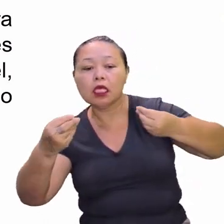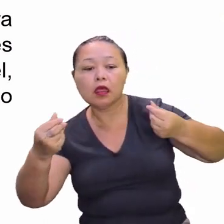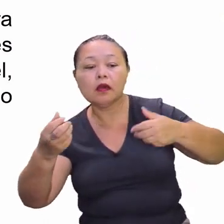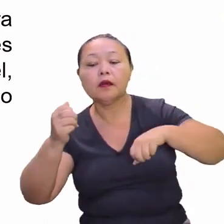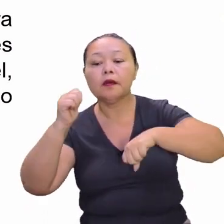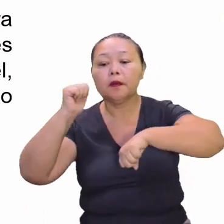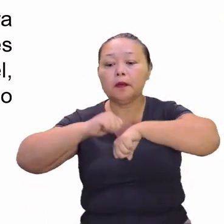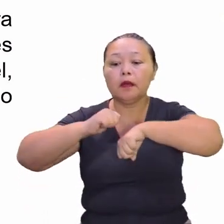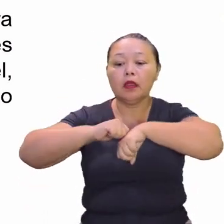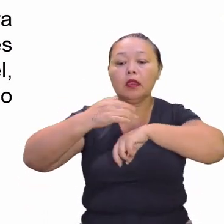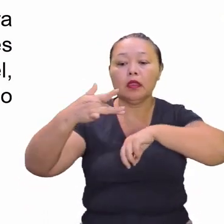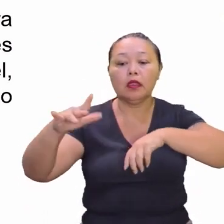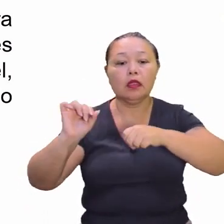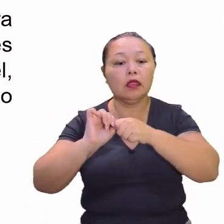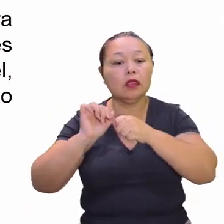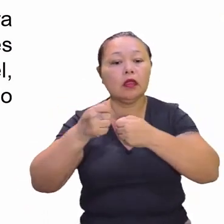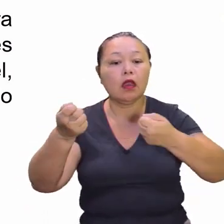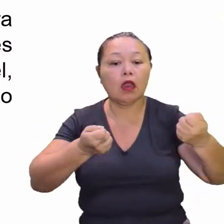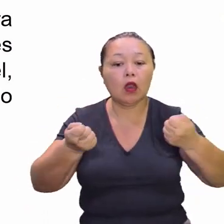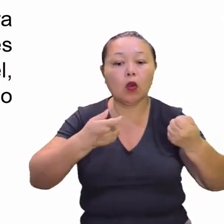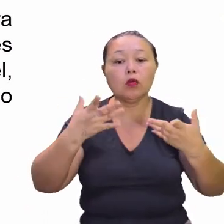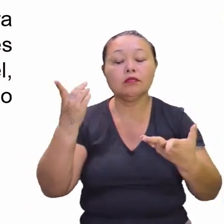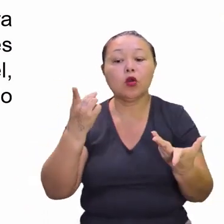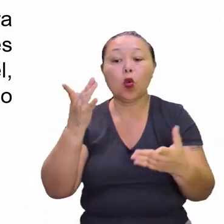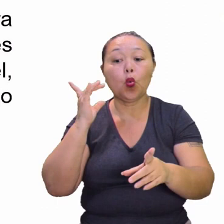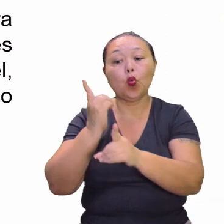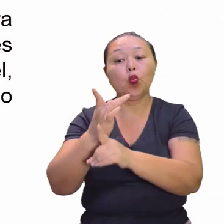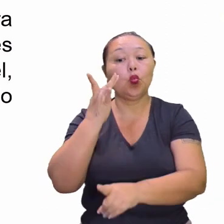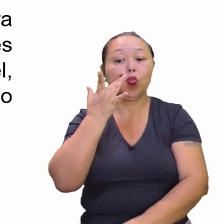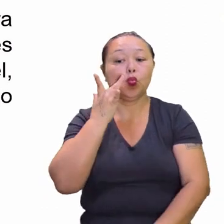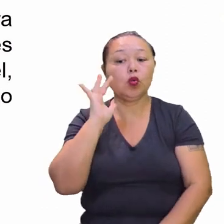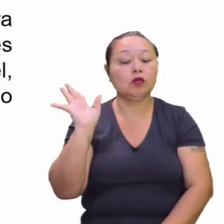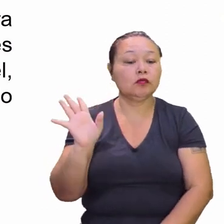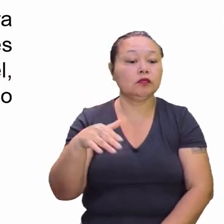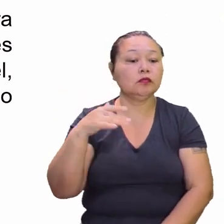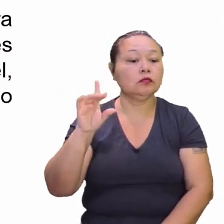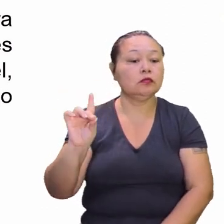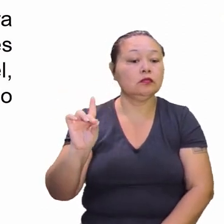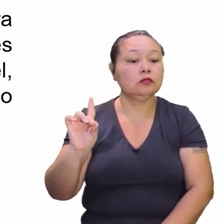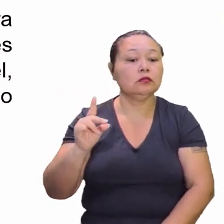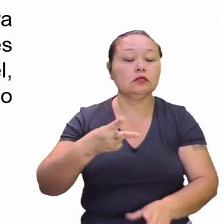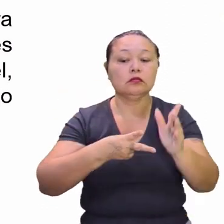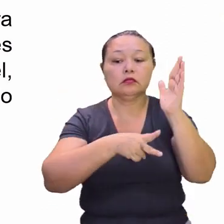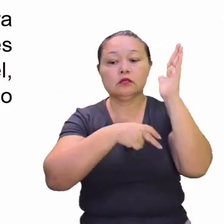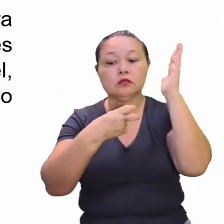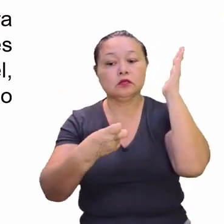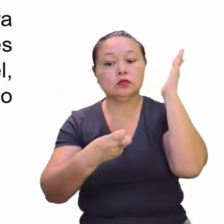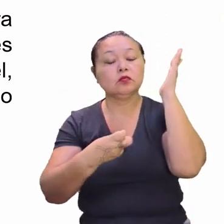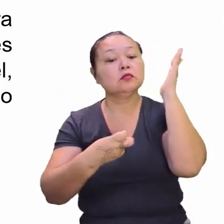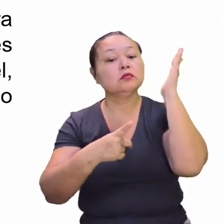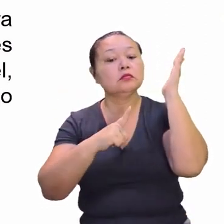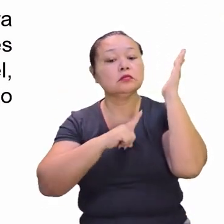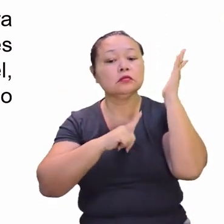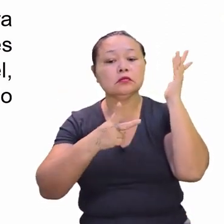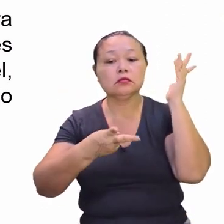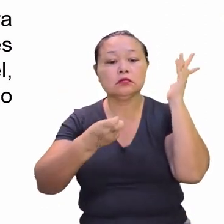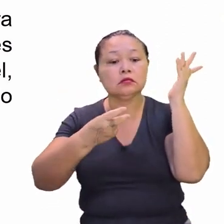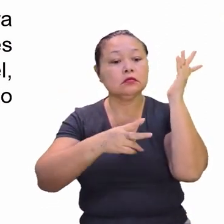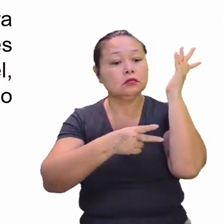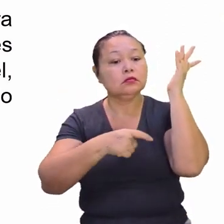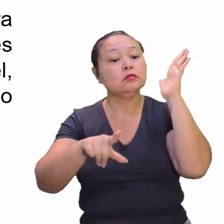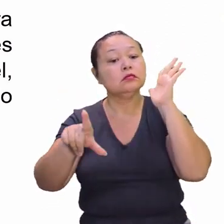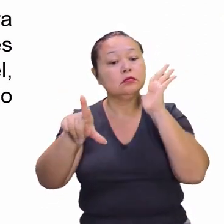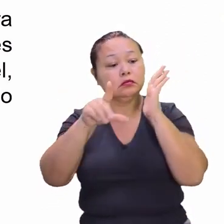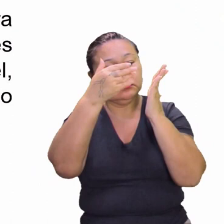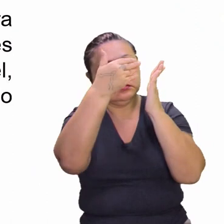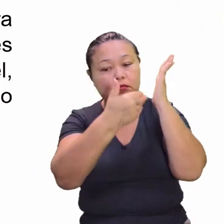recursos minerais. Os garimpeiros encontram apenas ouro. D. No extrativismo vegetal, a exploração da